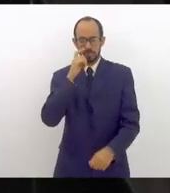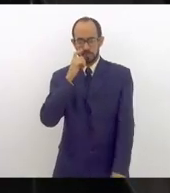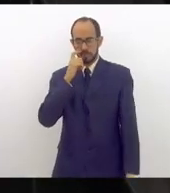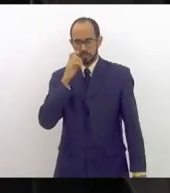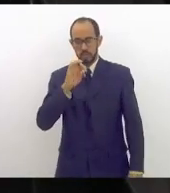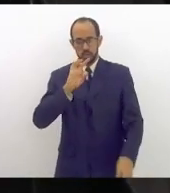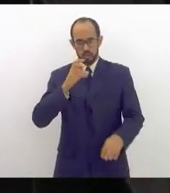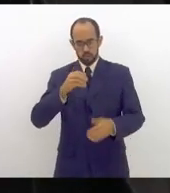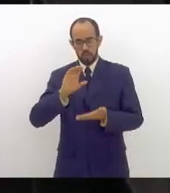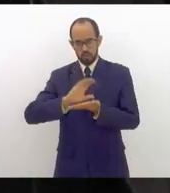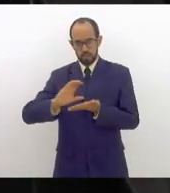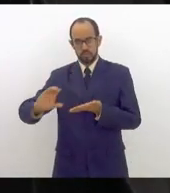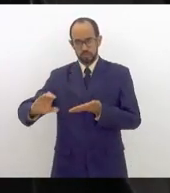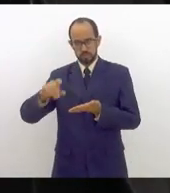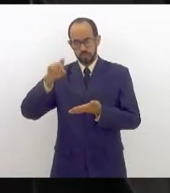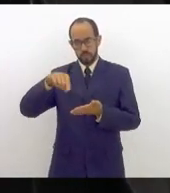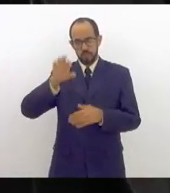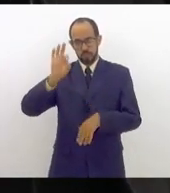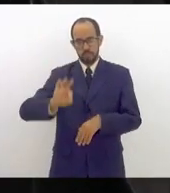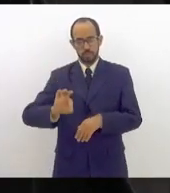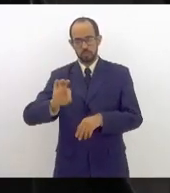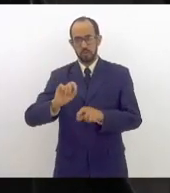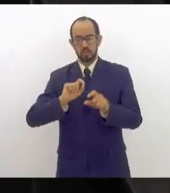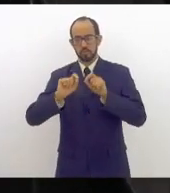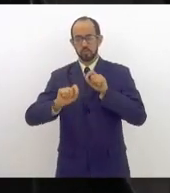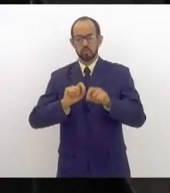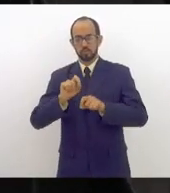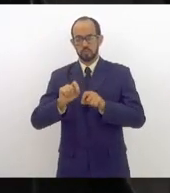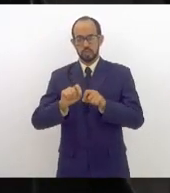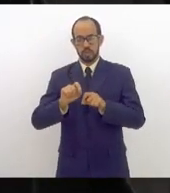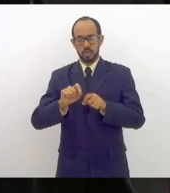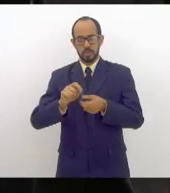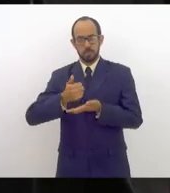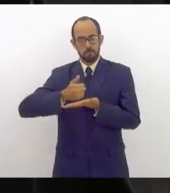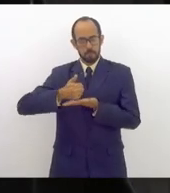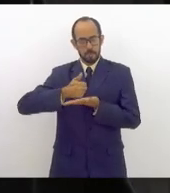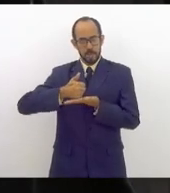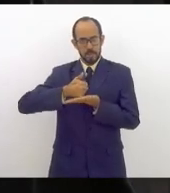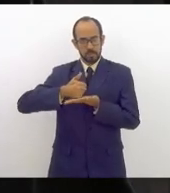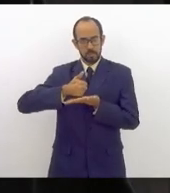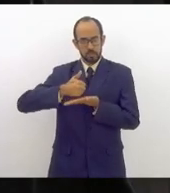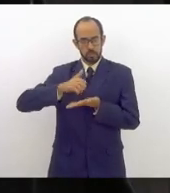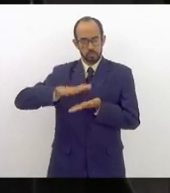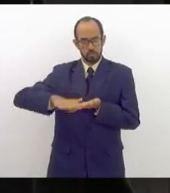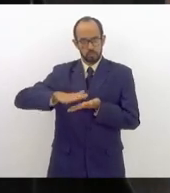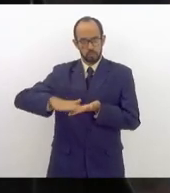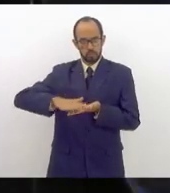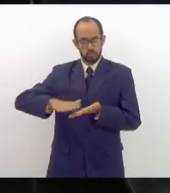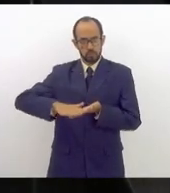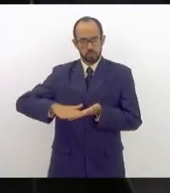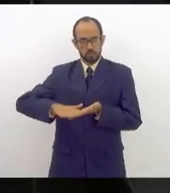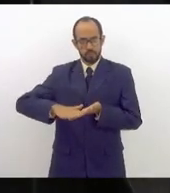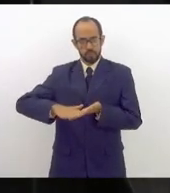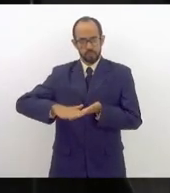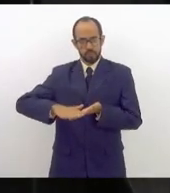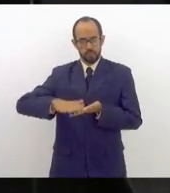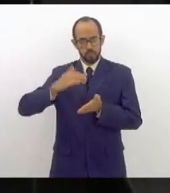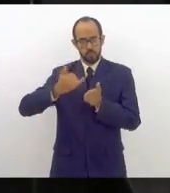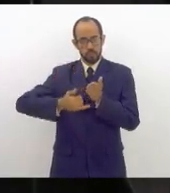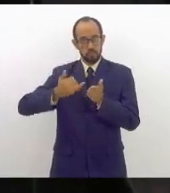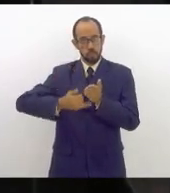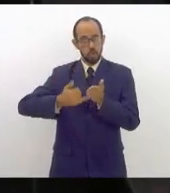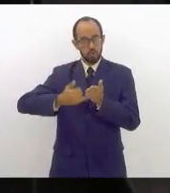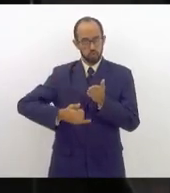investimentos são percentuais mínimos a serem gastos dos